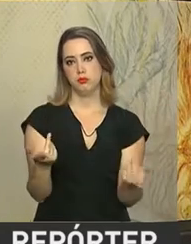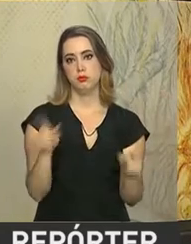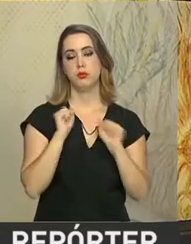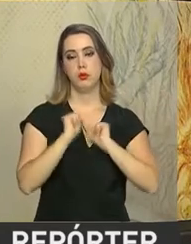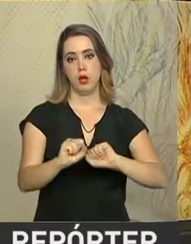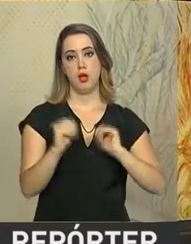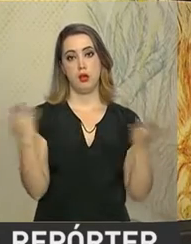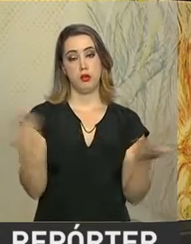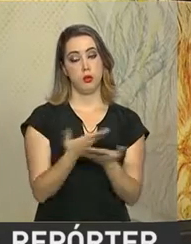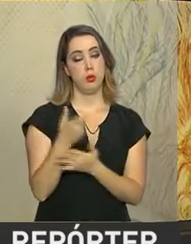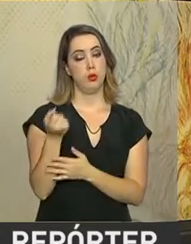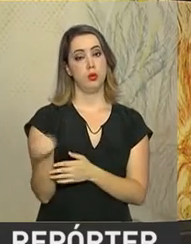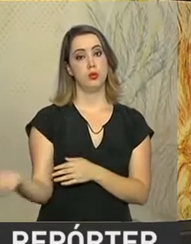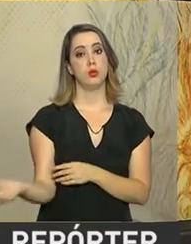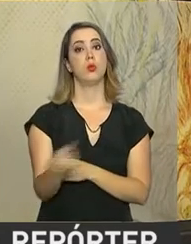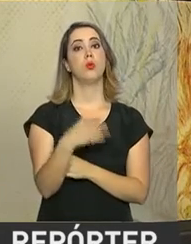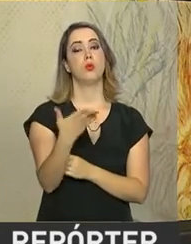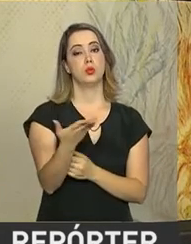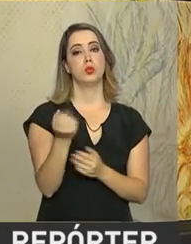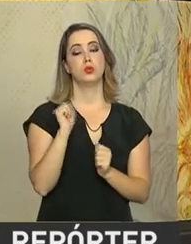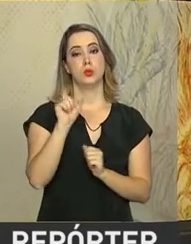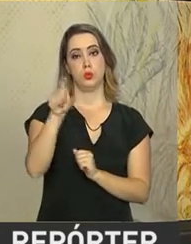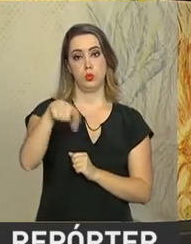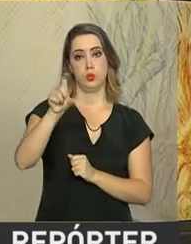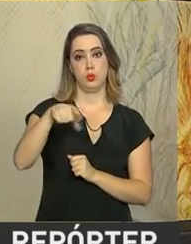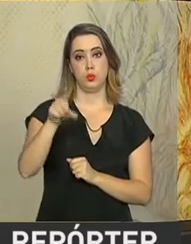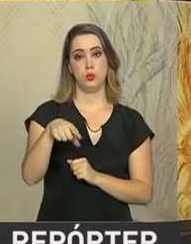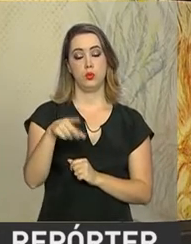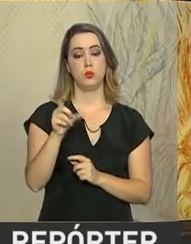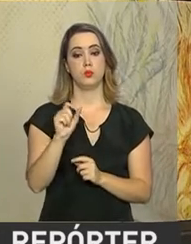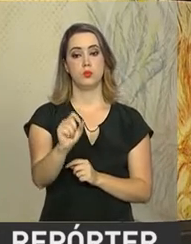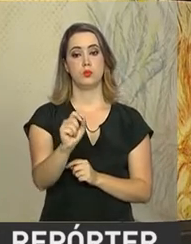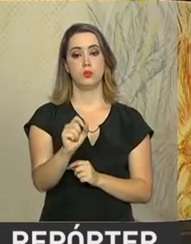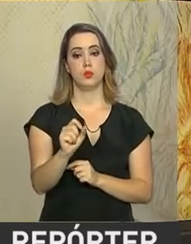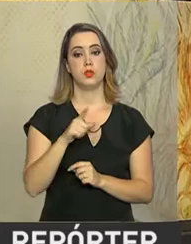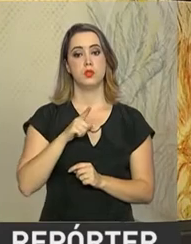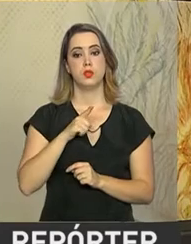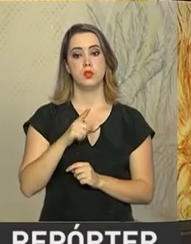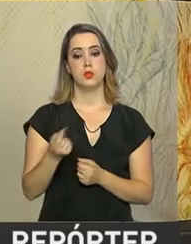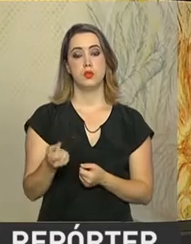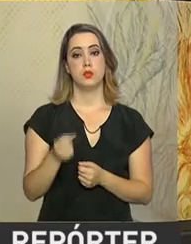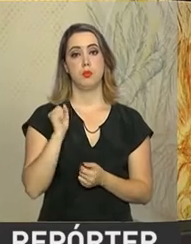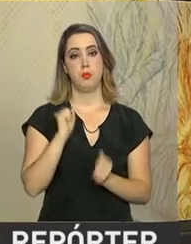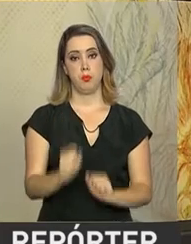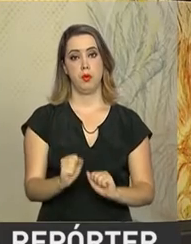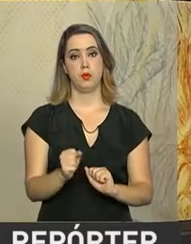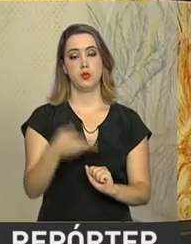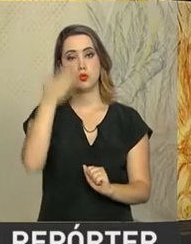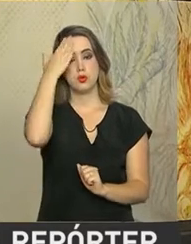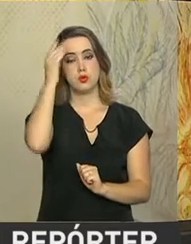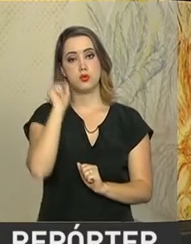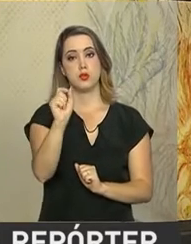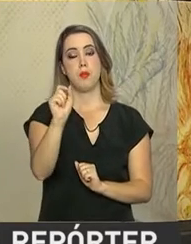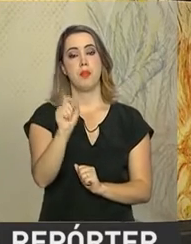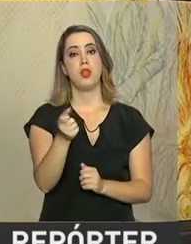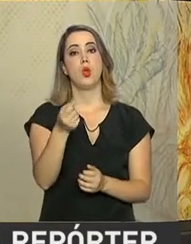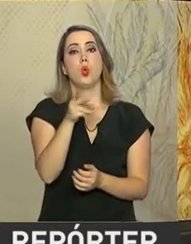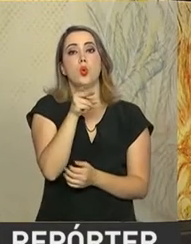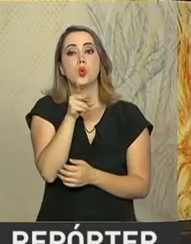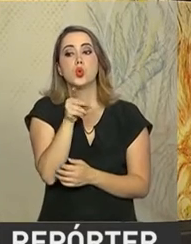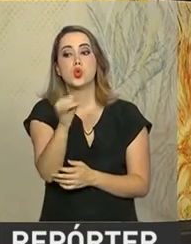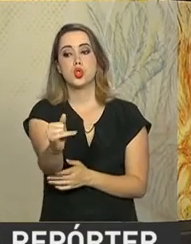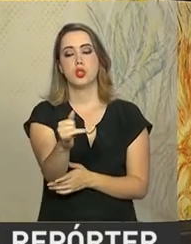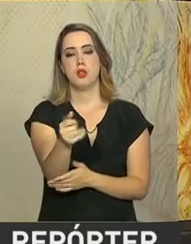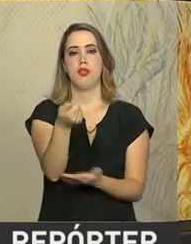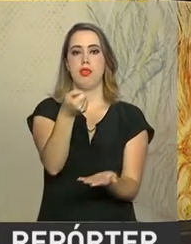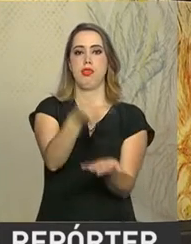assim tal afetar cidadãos o papa ele vai ter previsibilidade porque ele vai saber que vai comprar naquele